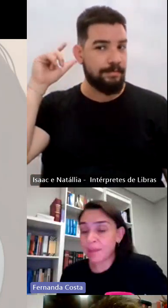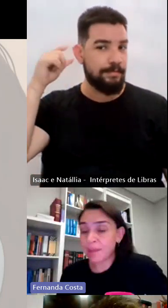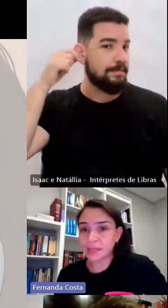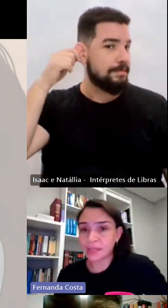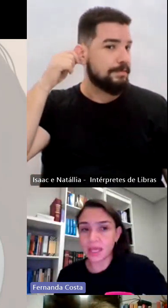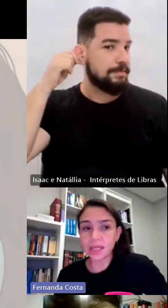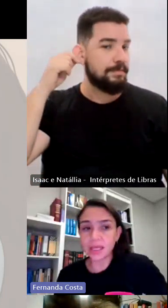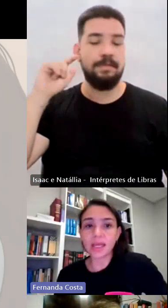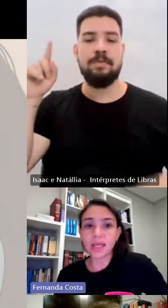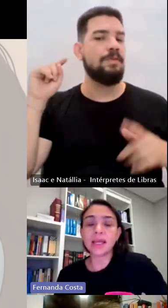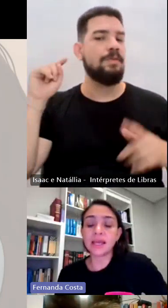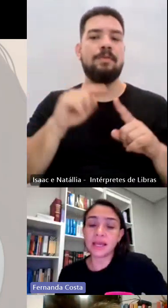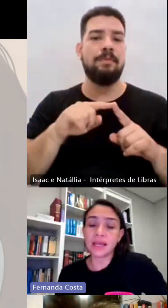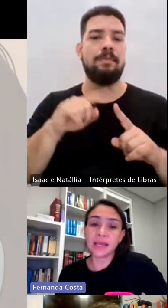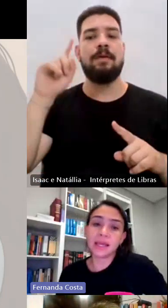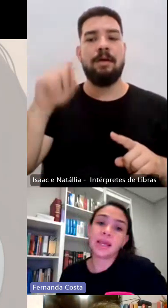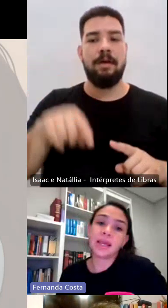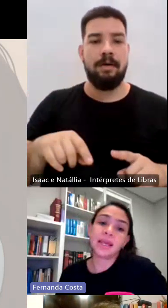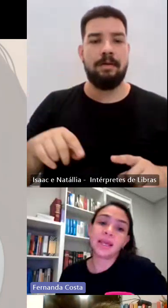de captar